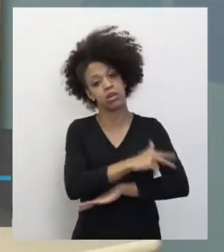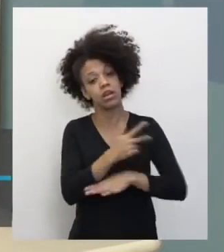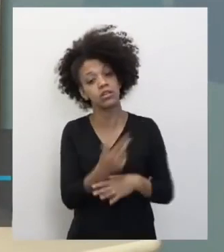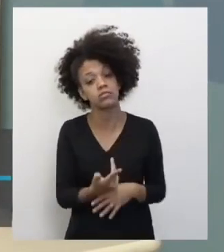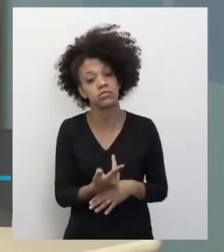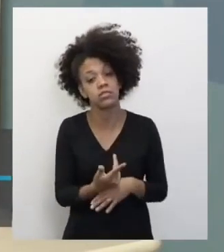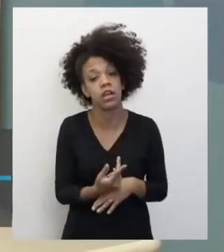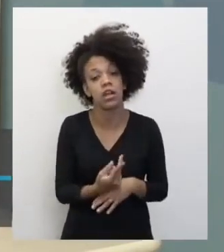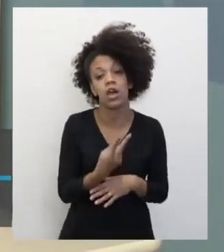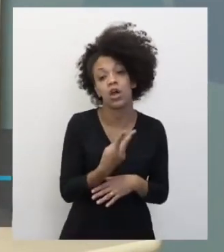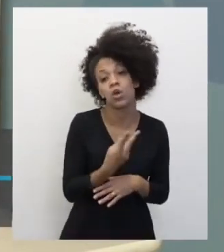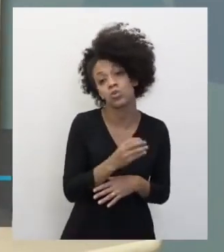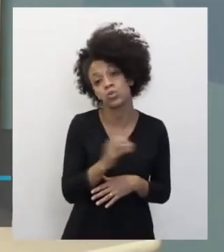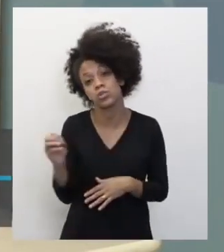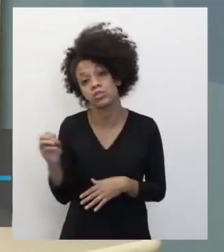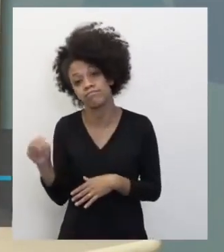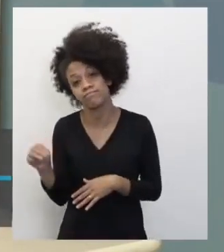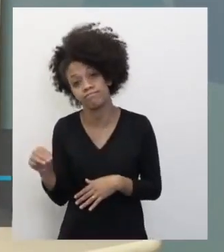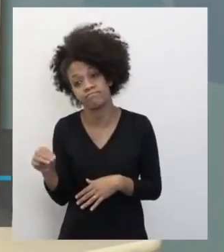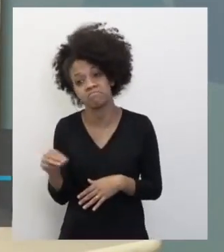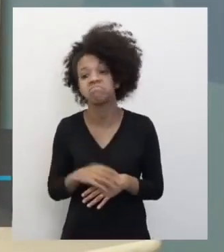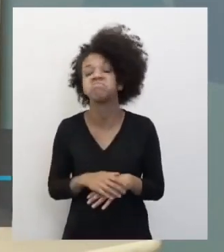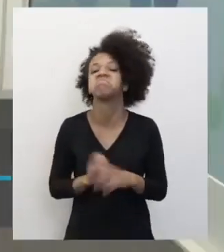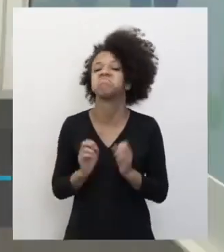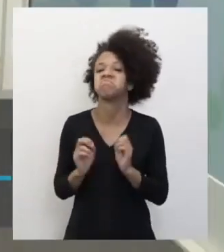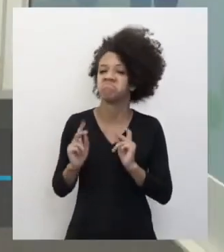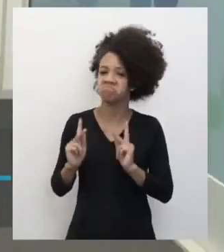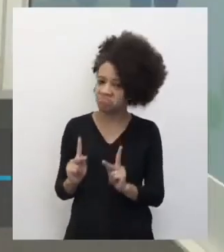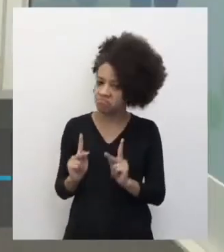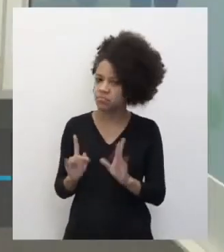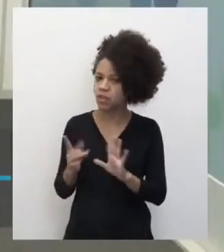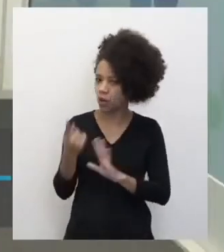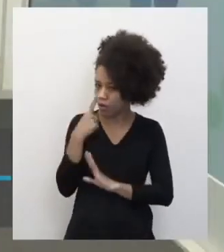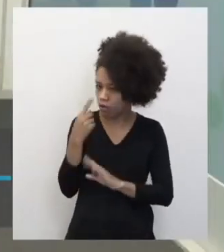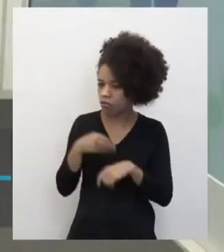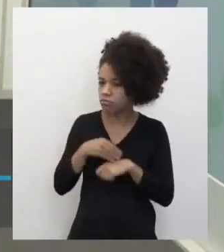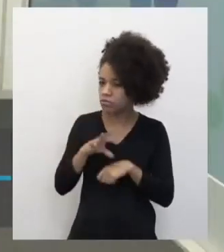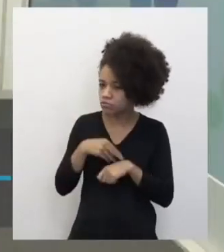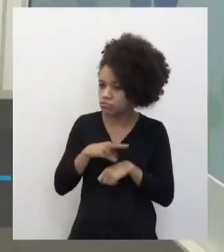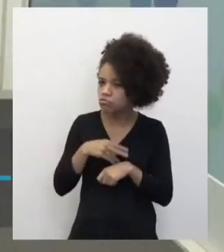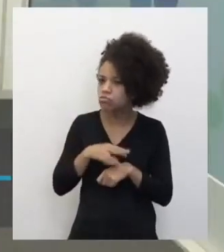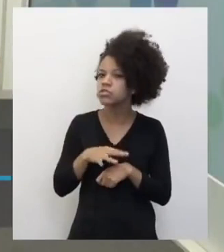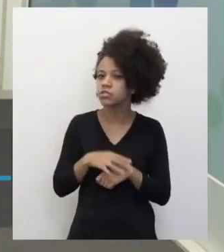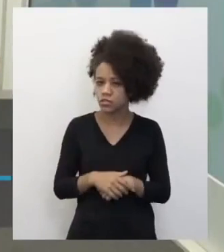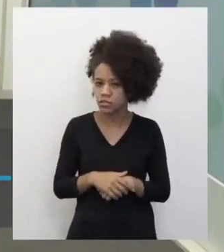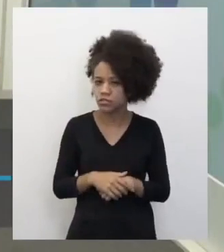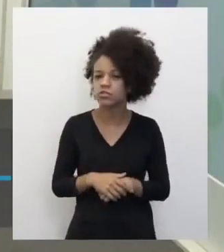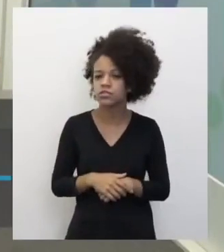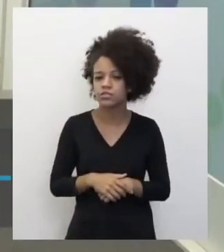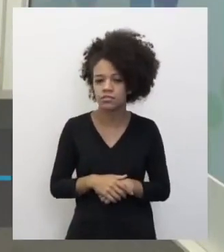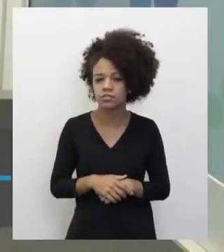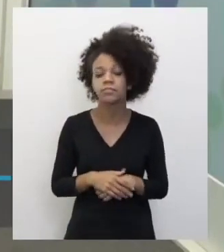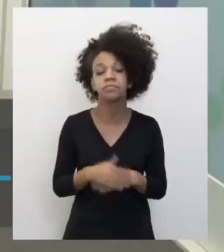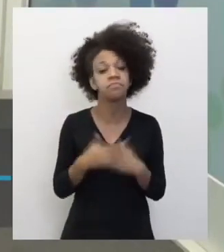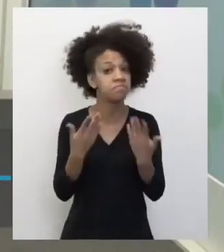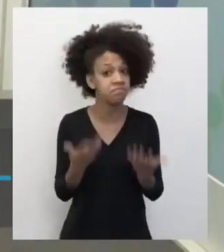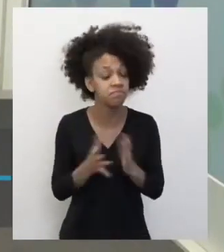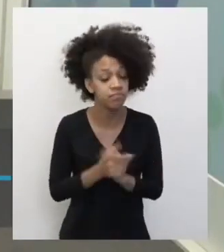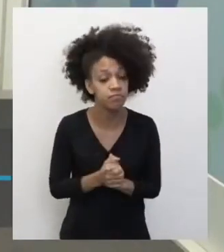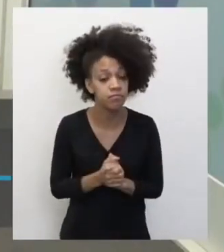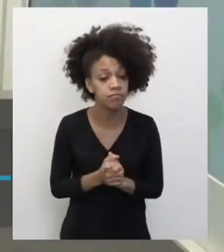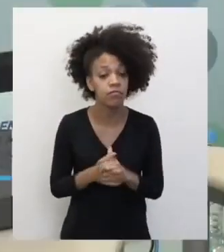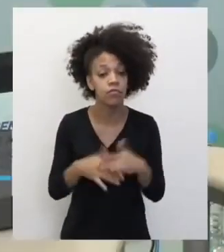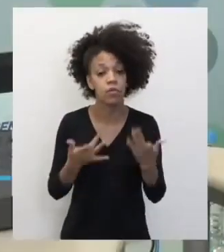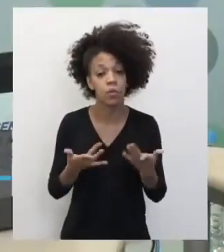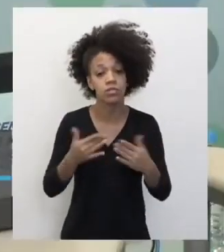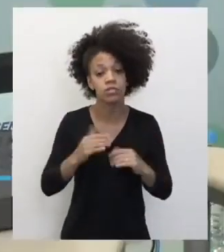você usa 200 milímetros. Tá, ok. Olha lá, hein, gente, ele está dando umas dicas para vocês aí fazerem umas fotos também. Vamos lá. Quanto